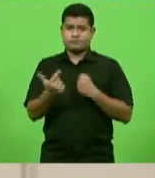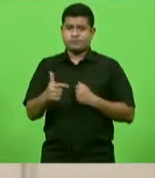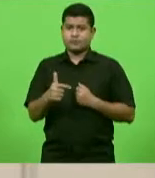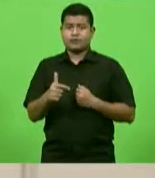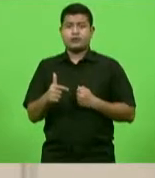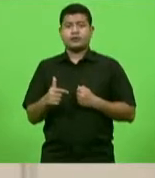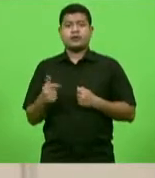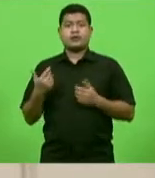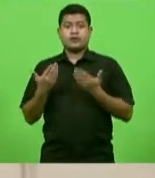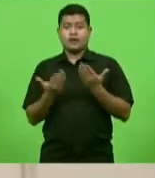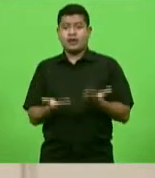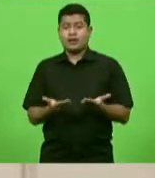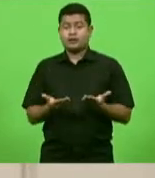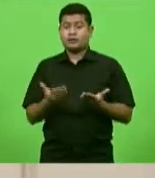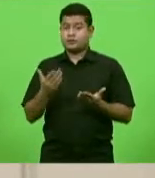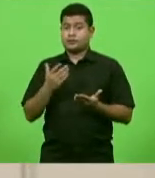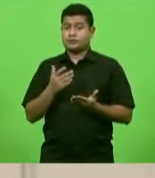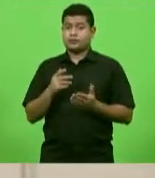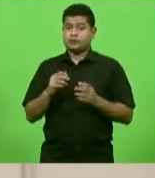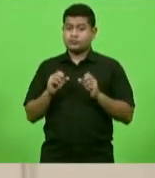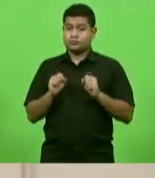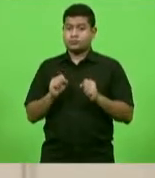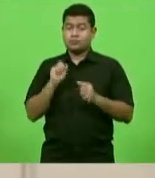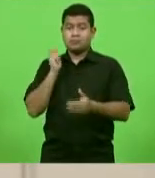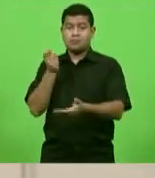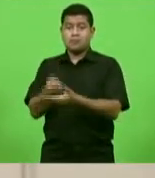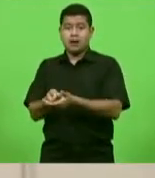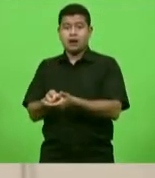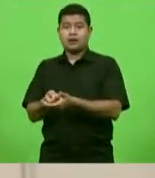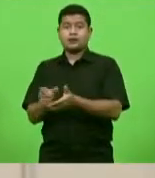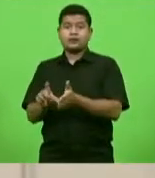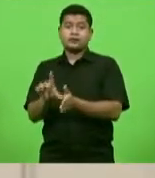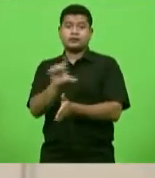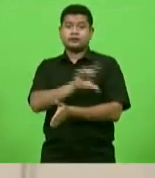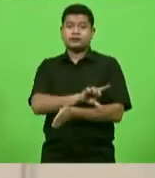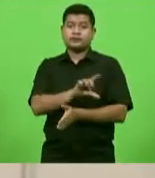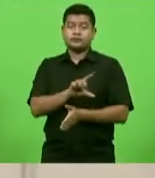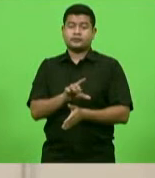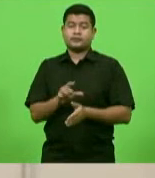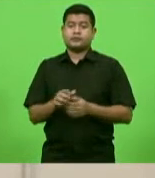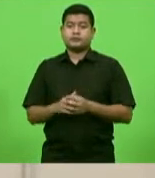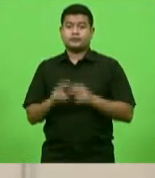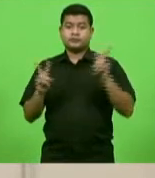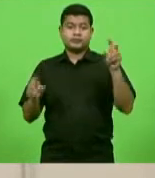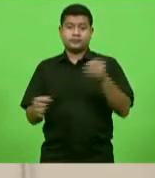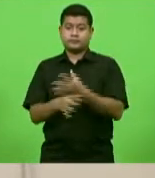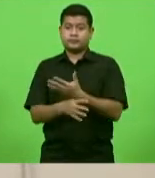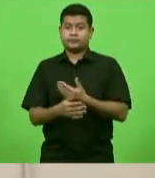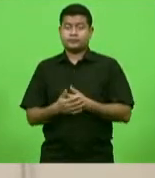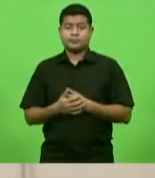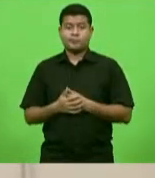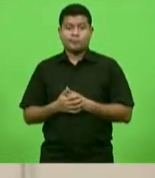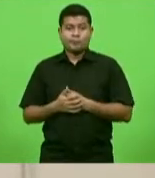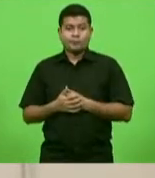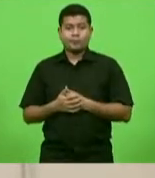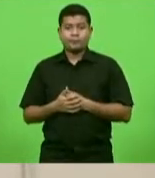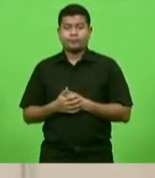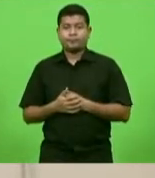essa possibilidade real de pagamento antecipado. Fecha aspas.